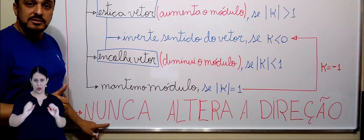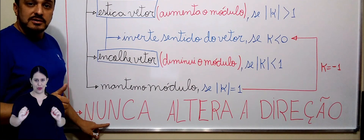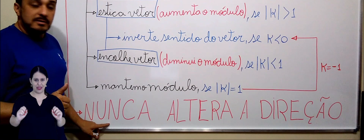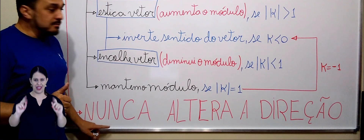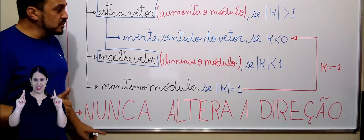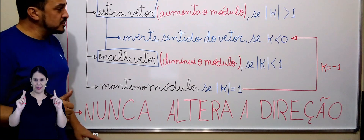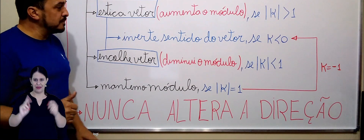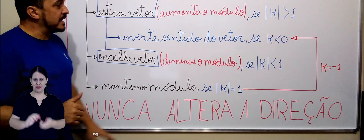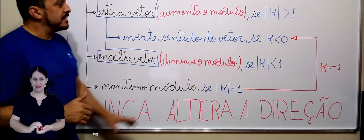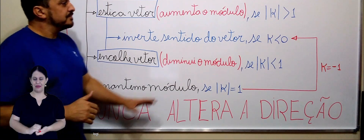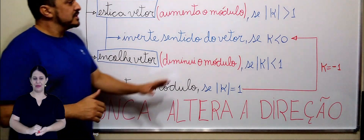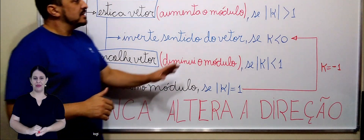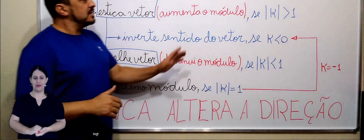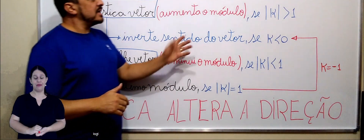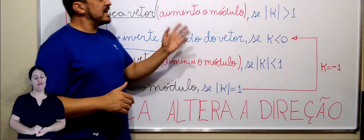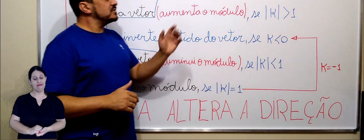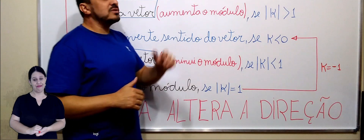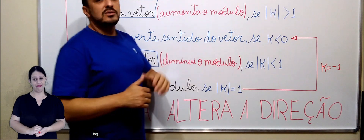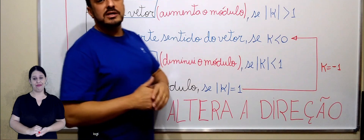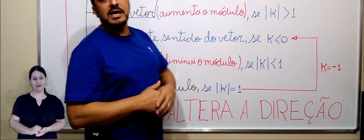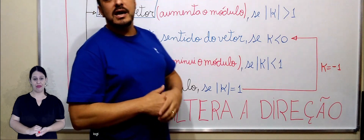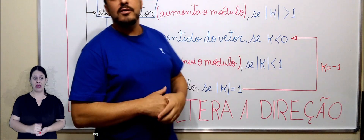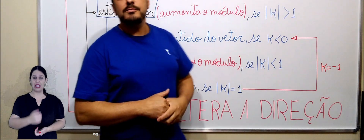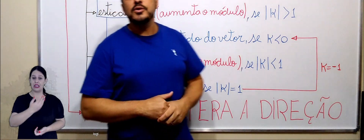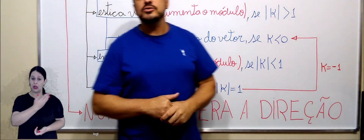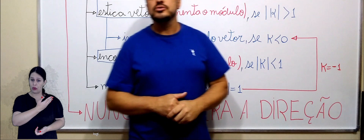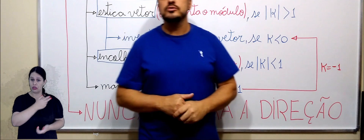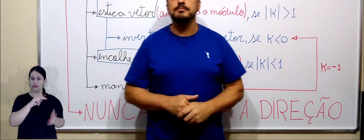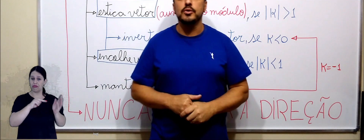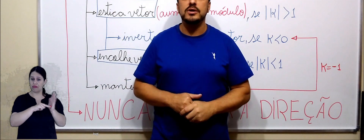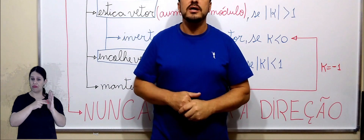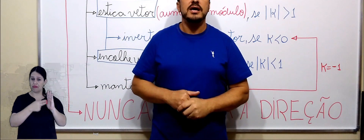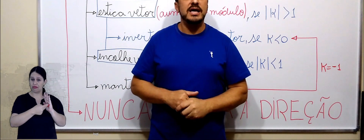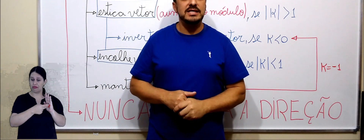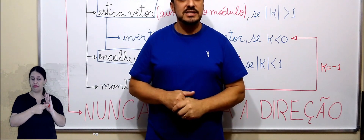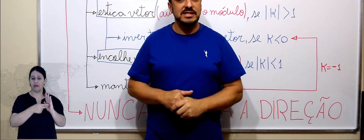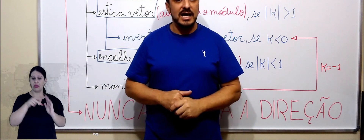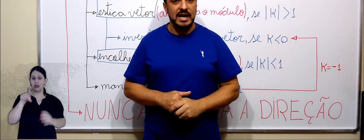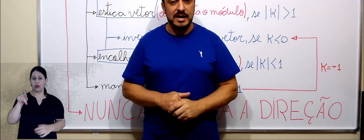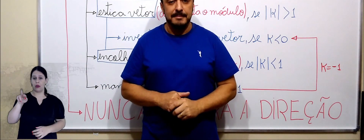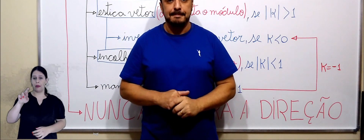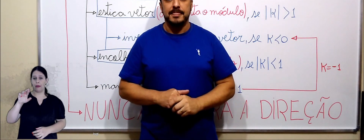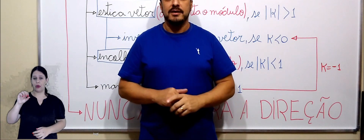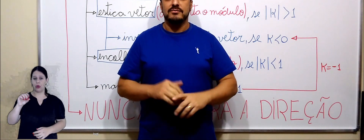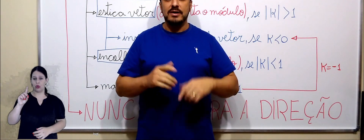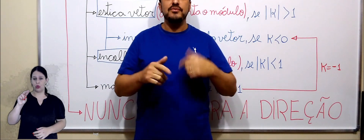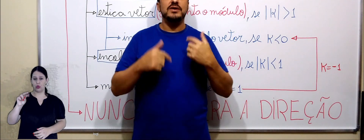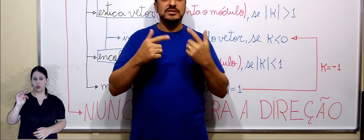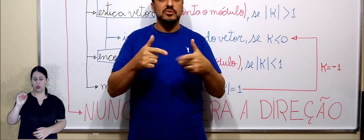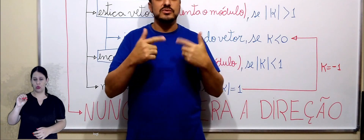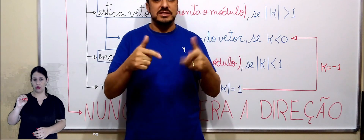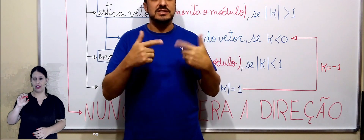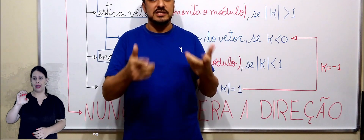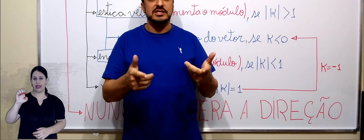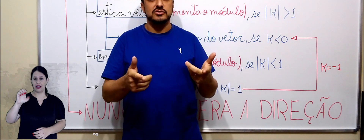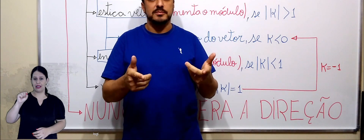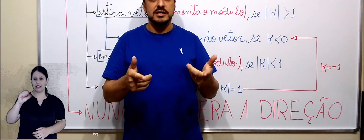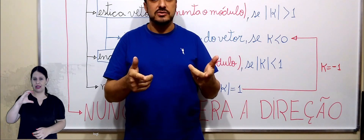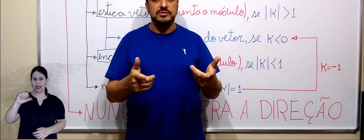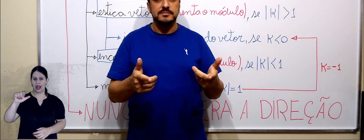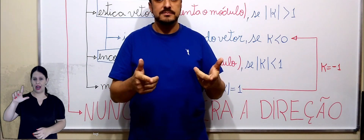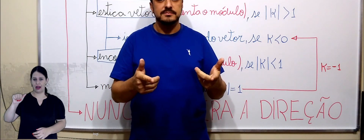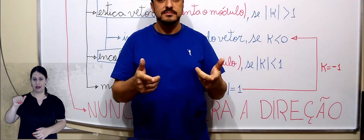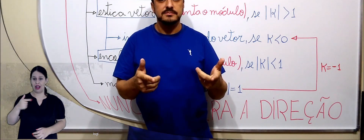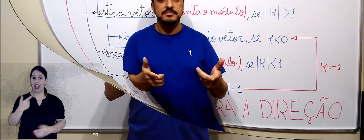pessoal? Muito bem. E é isso que é o produto por escalar. Vamos fazer alguns exercicinhos